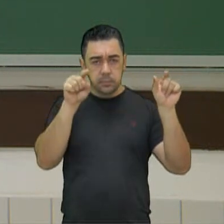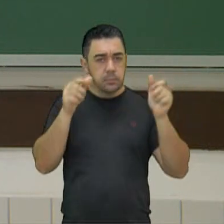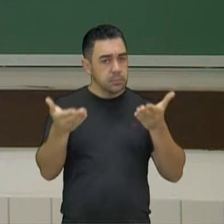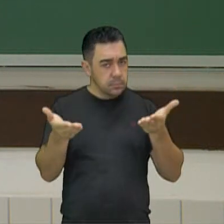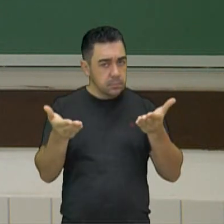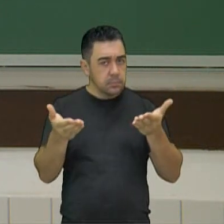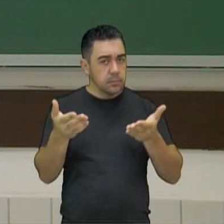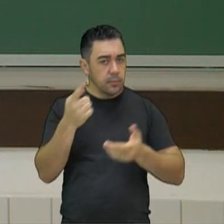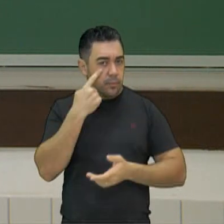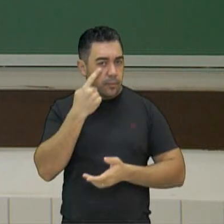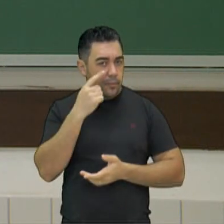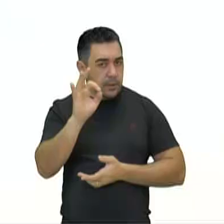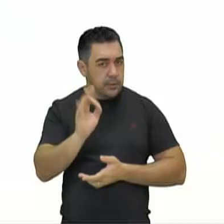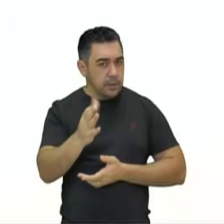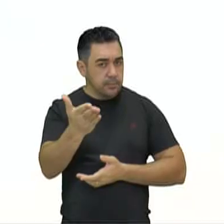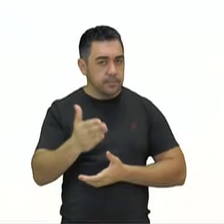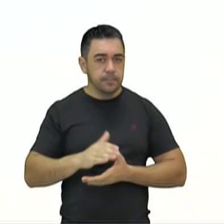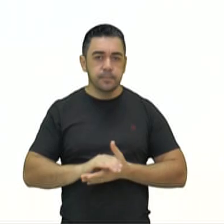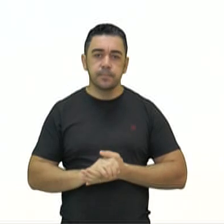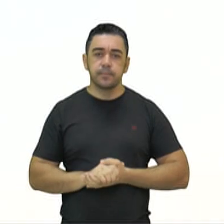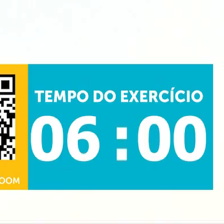Vamos ver se você acerta até daqui a pouquinho.